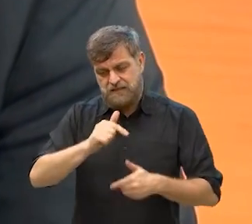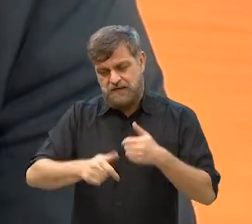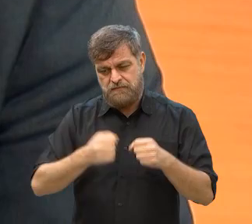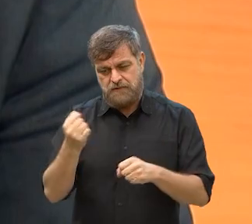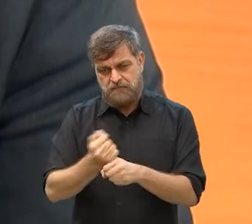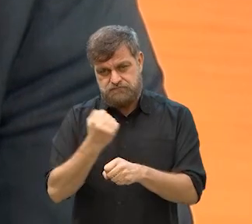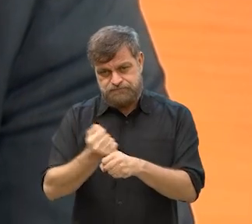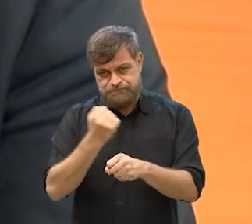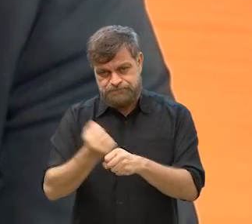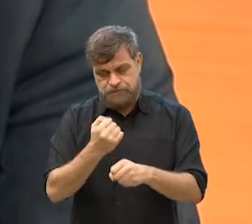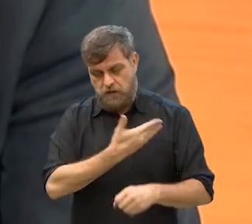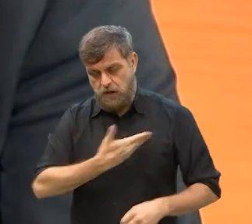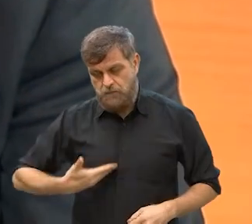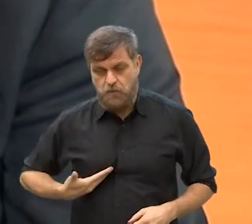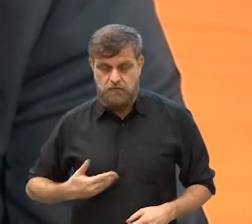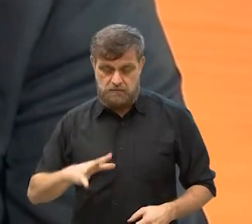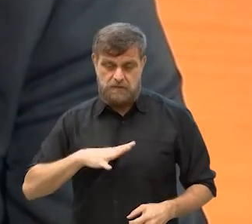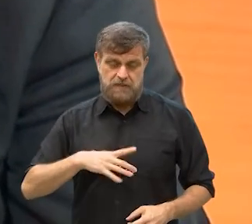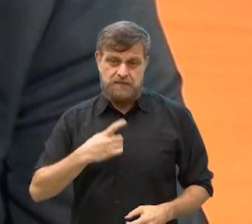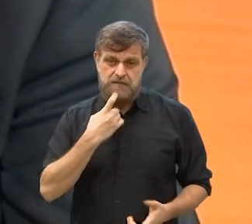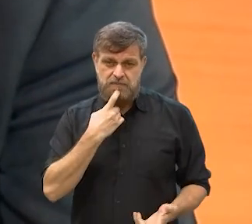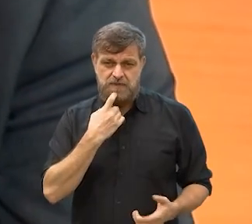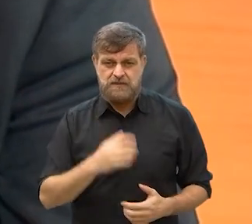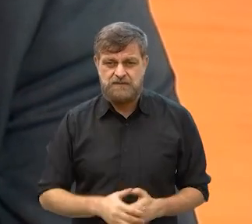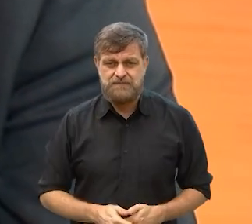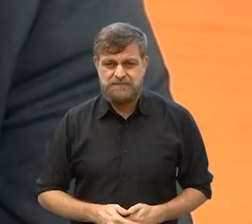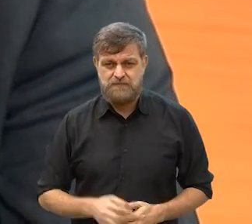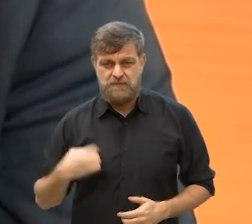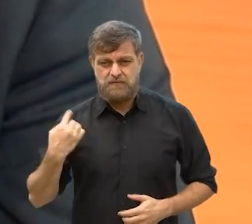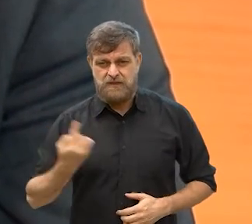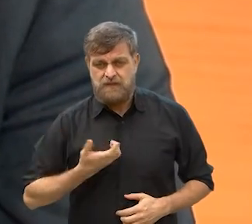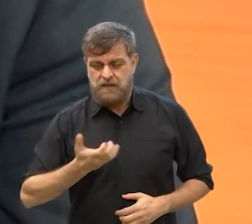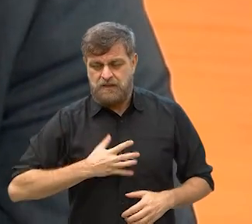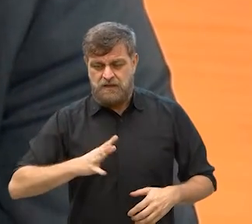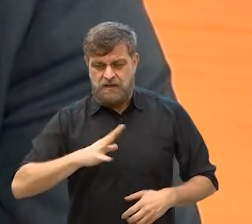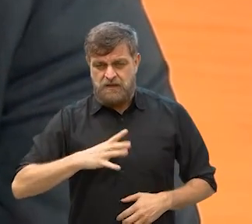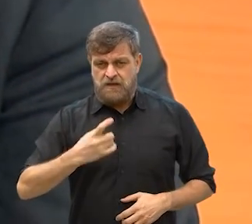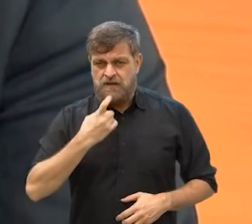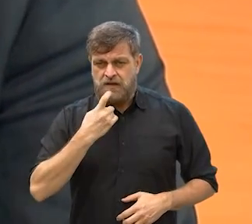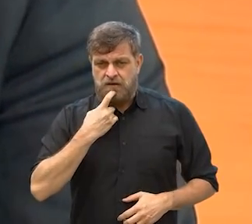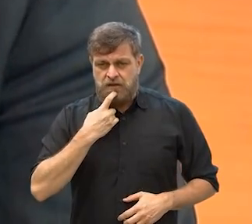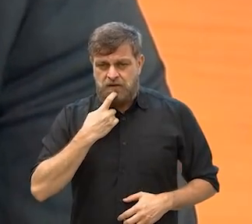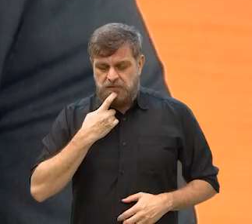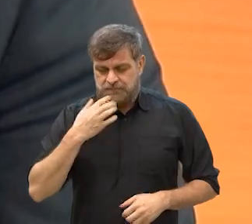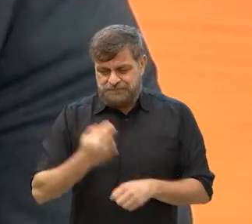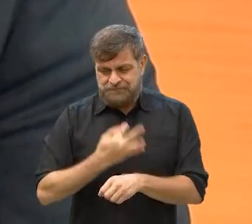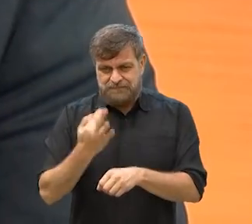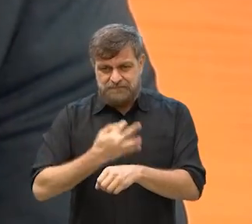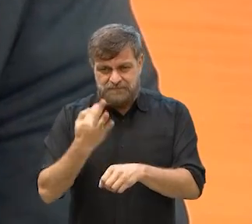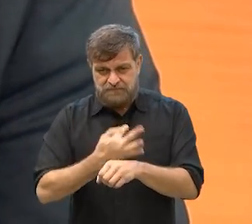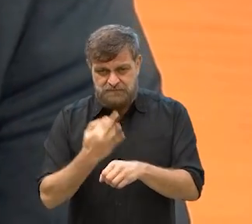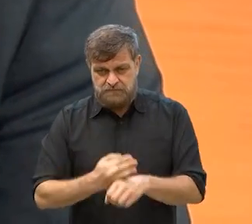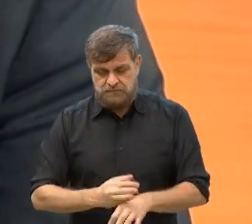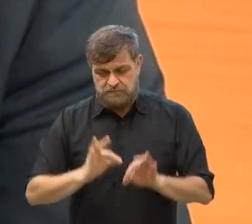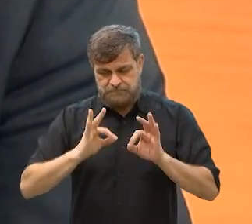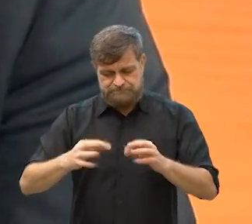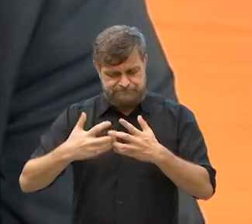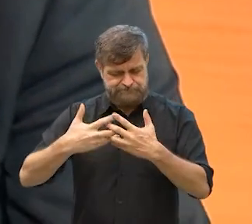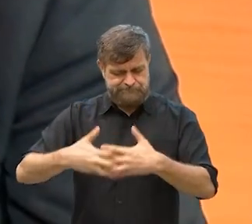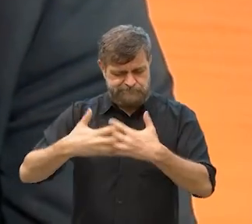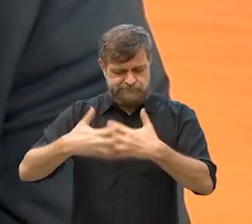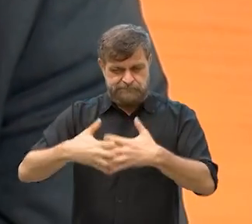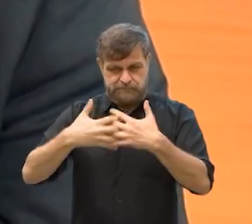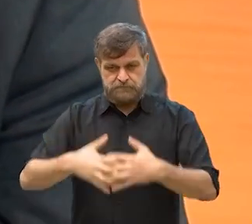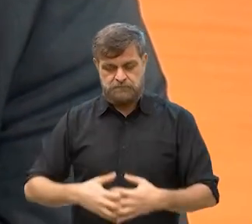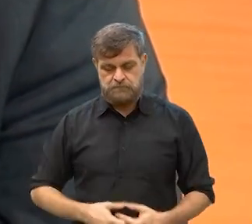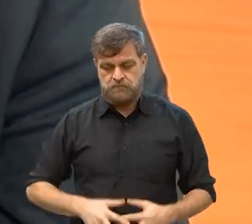Públicos do município. É tentar deixar a cidade em boas condições, né?